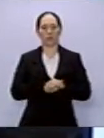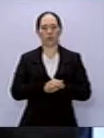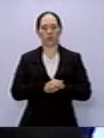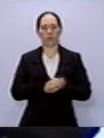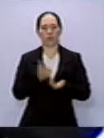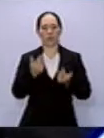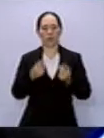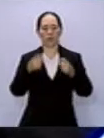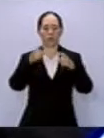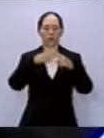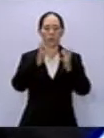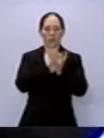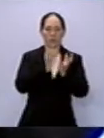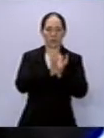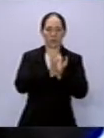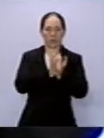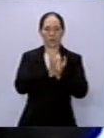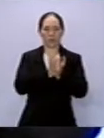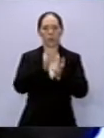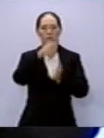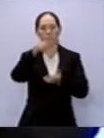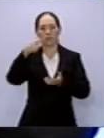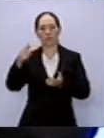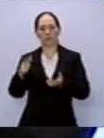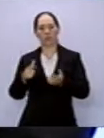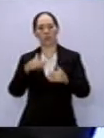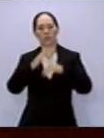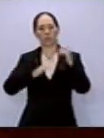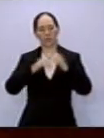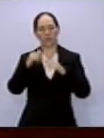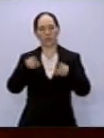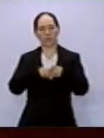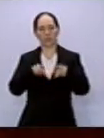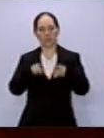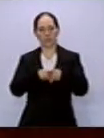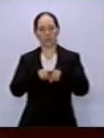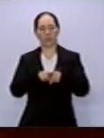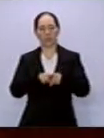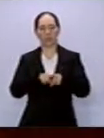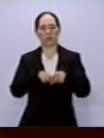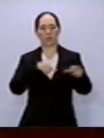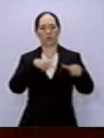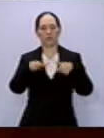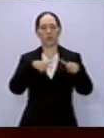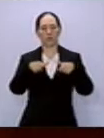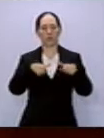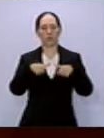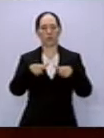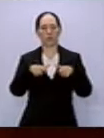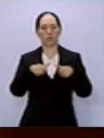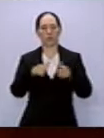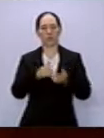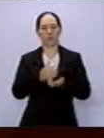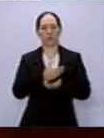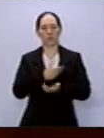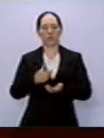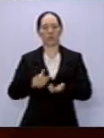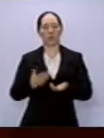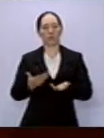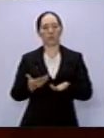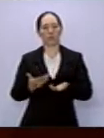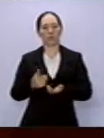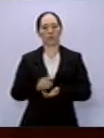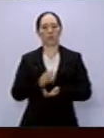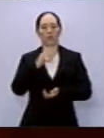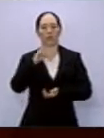como a categoria de médicos e outras categorias com as categorias de Gamas de trabalhos diferentes enfim